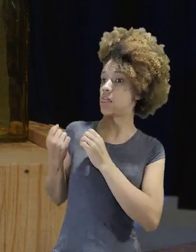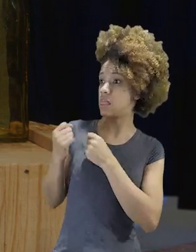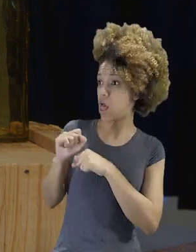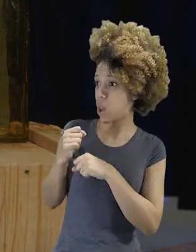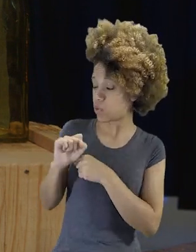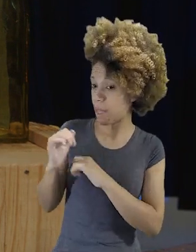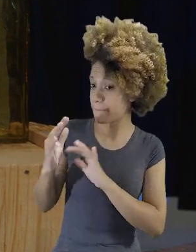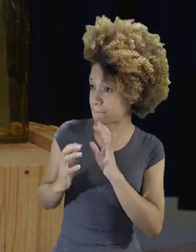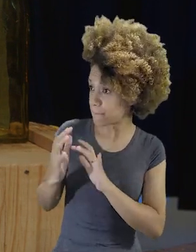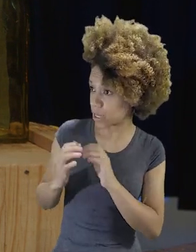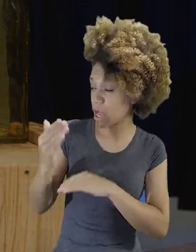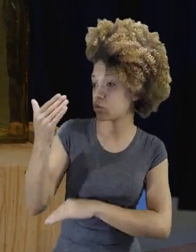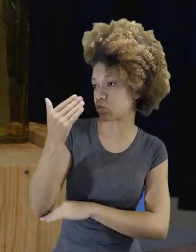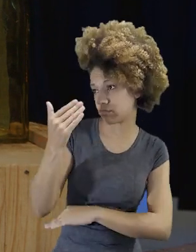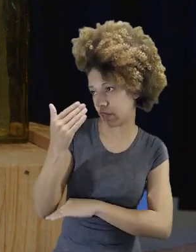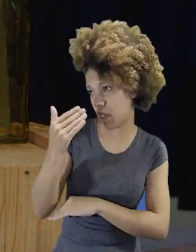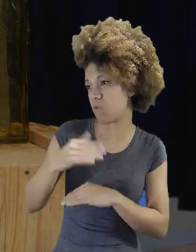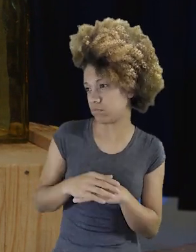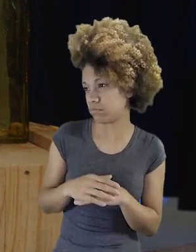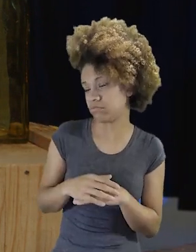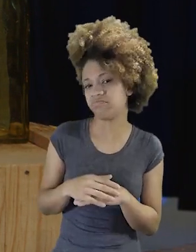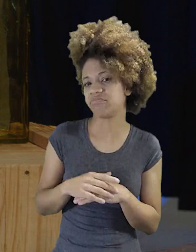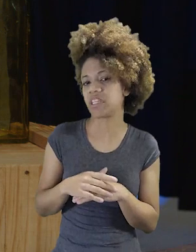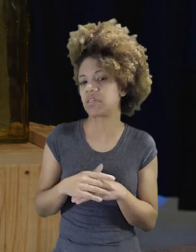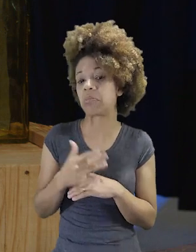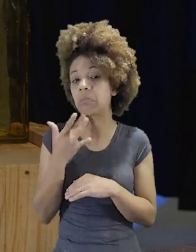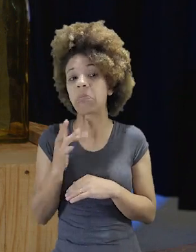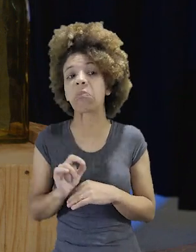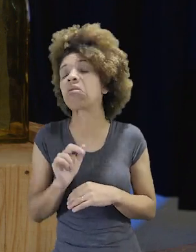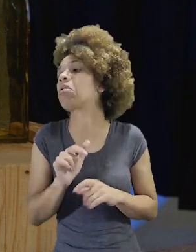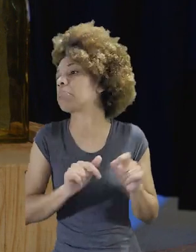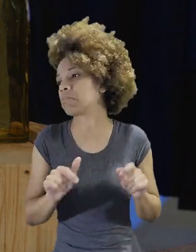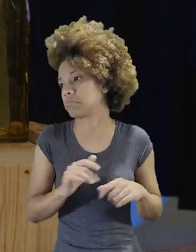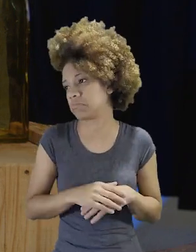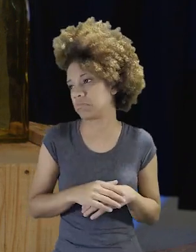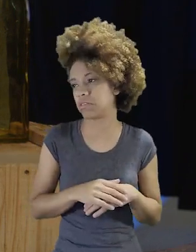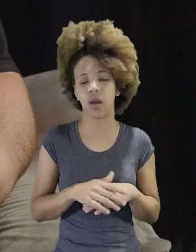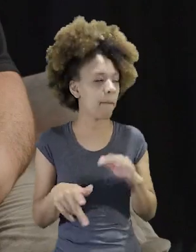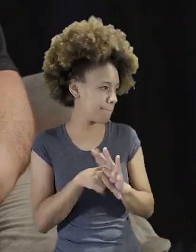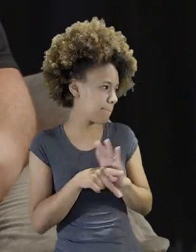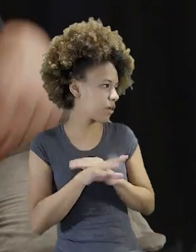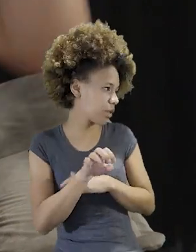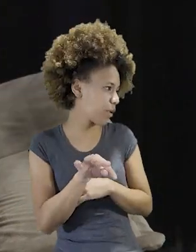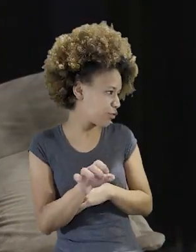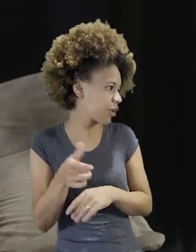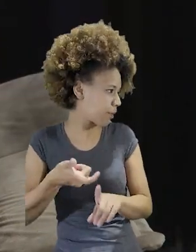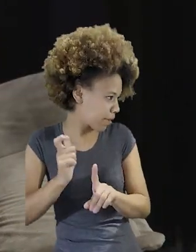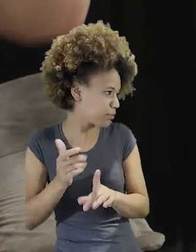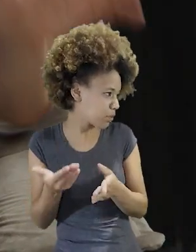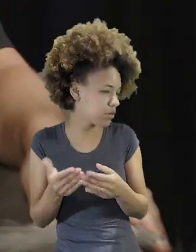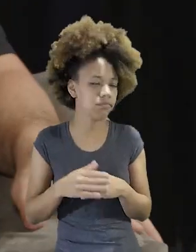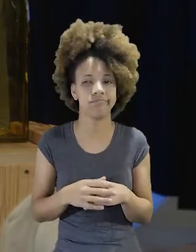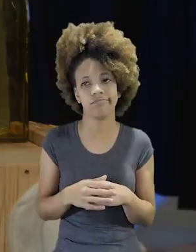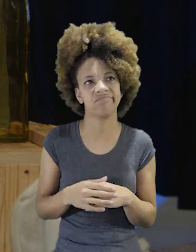antes da luta eles brigaram no segundo Hotel com os caras quem não sabe da onde que era os cara se o papel da Costa